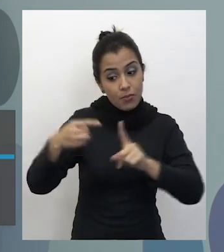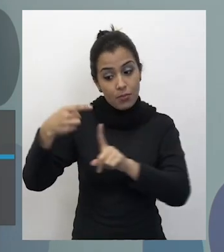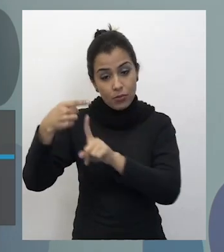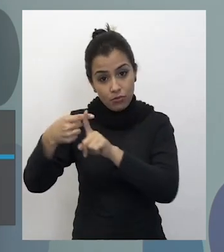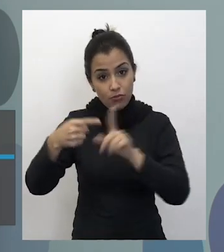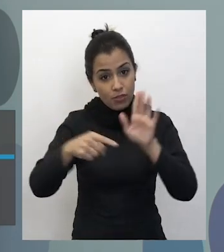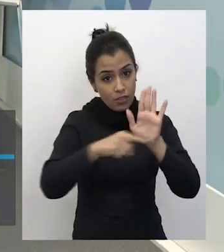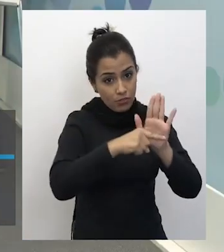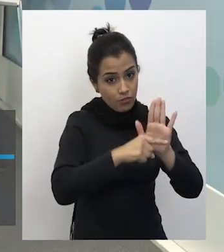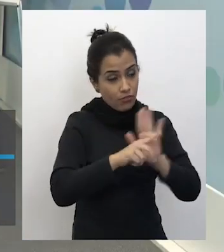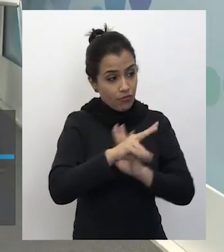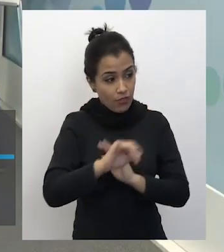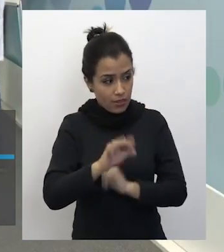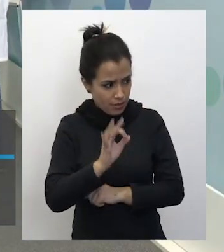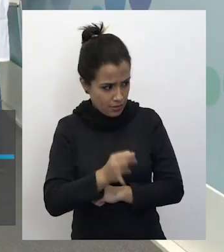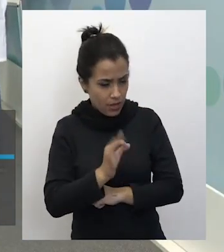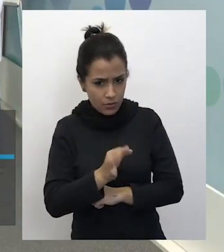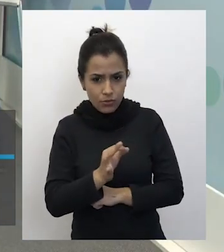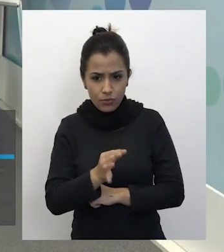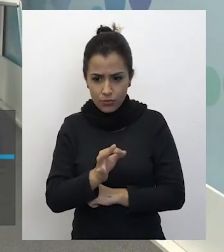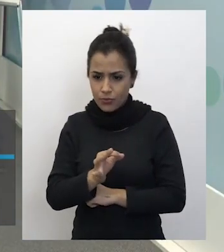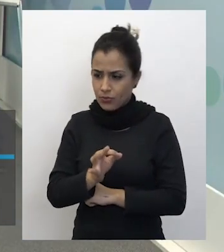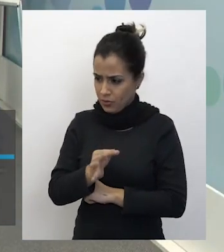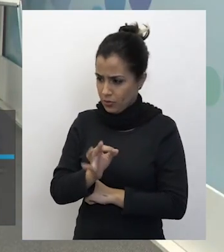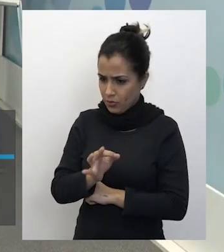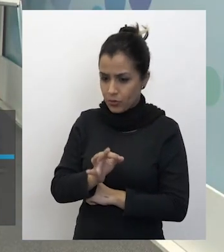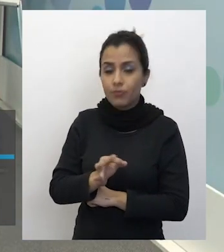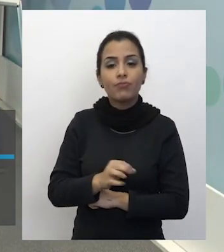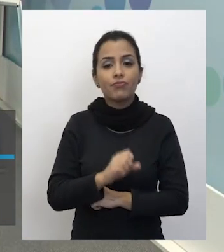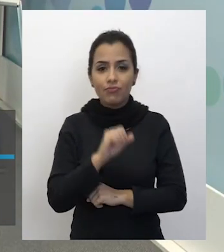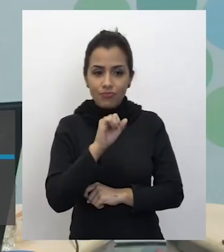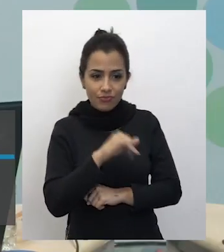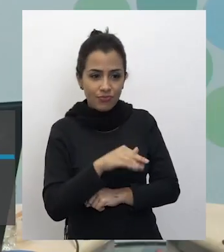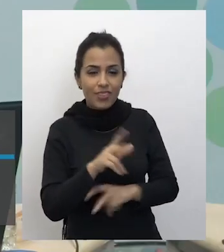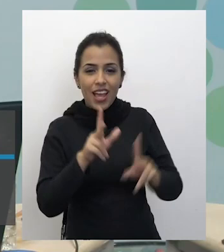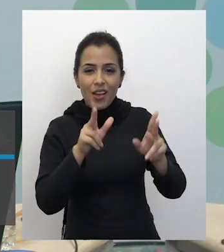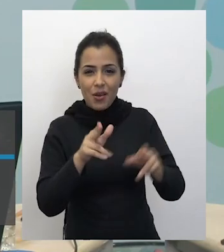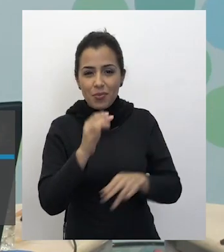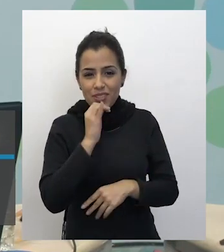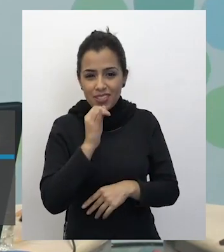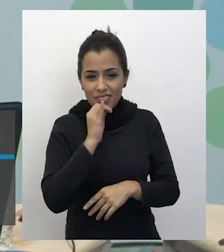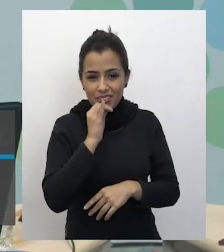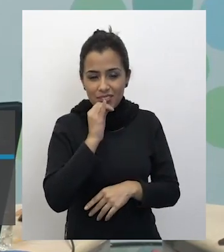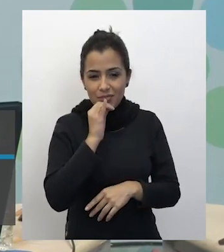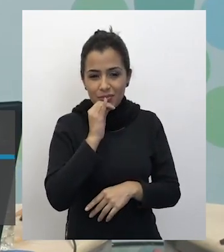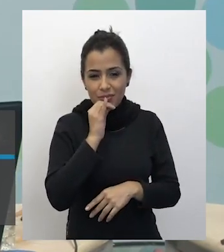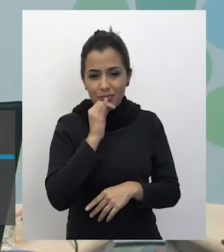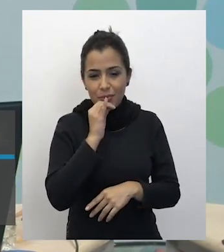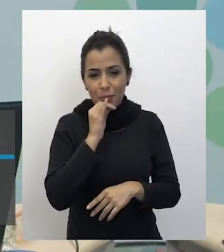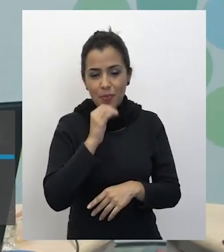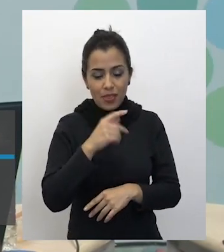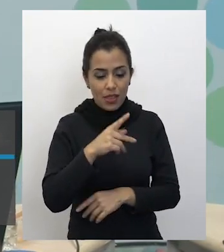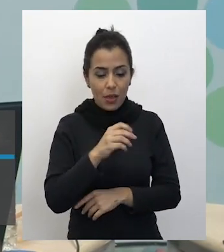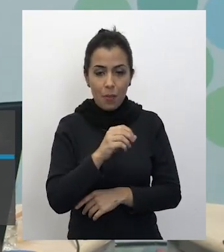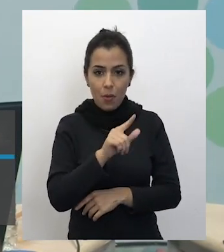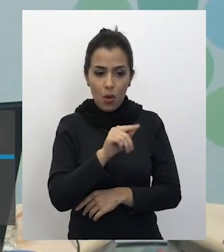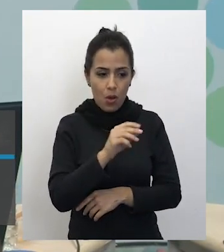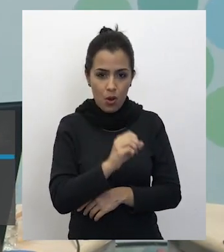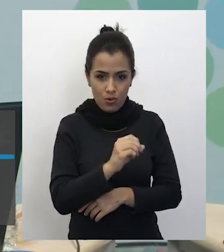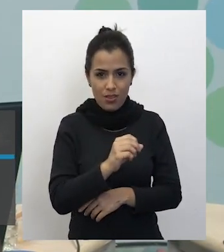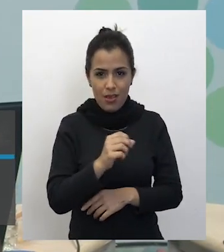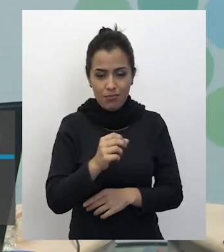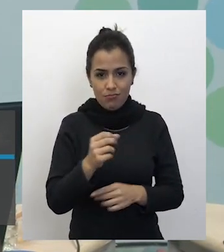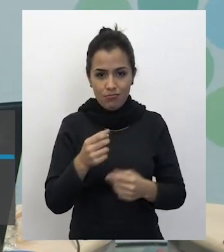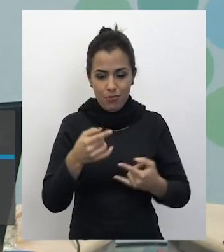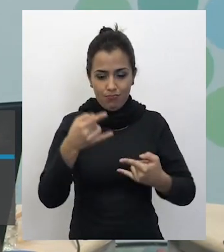É isso, professor? A velha frase aí que todo mundo conhece, né? Que é os polos contrários se